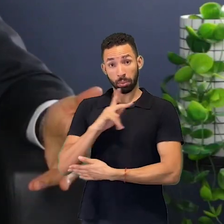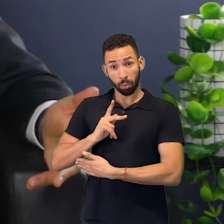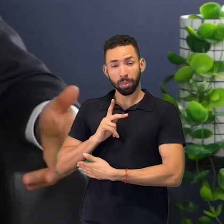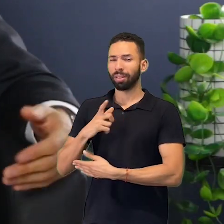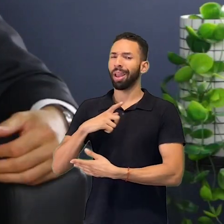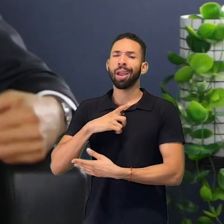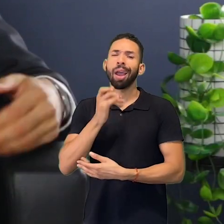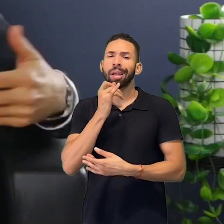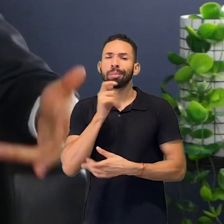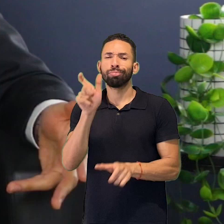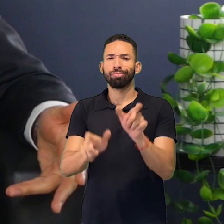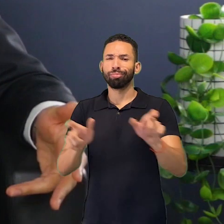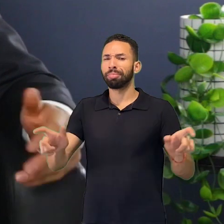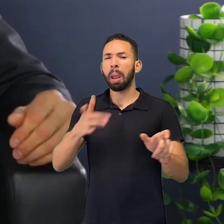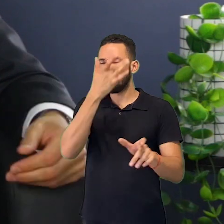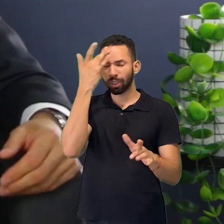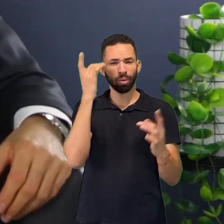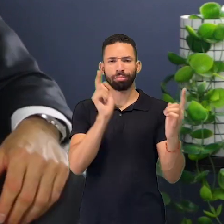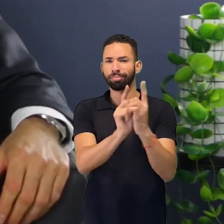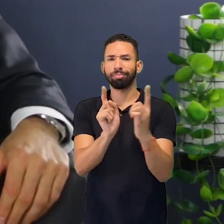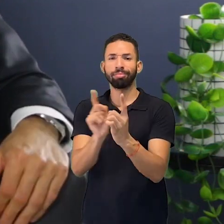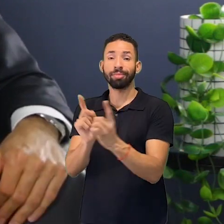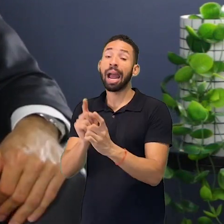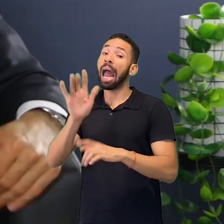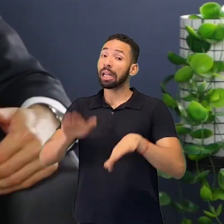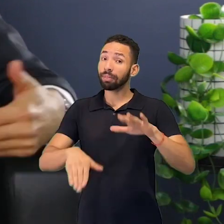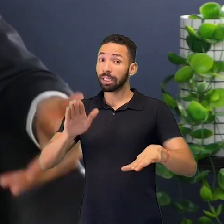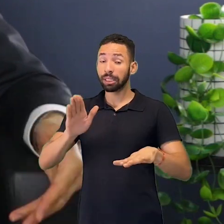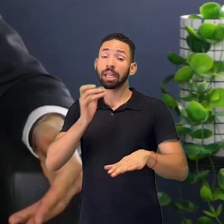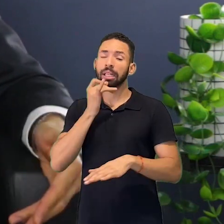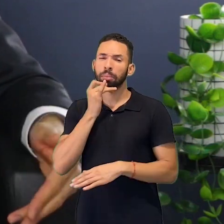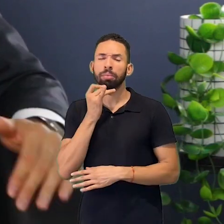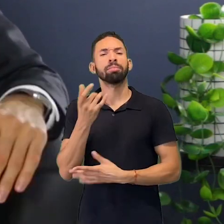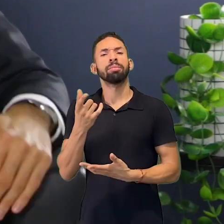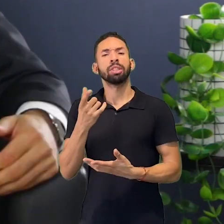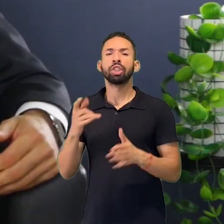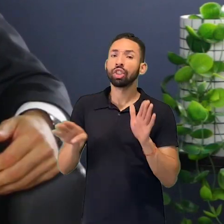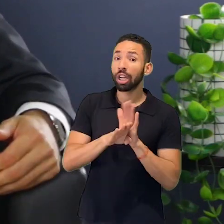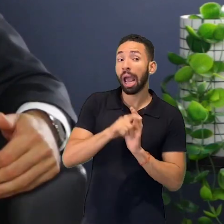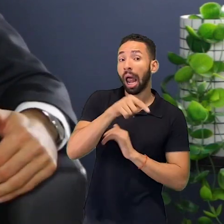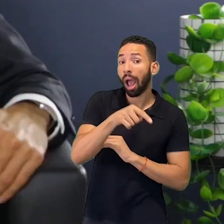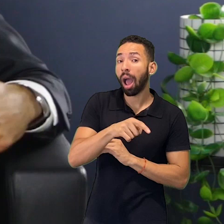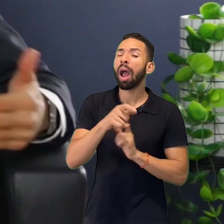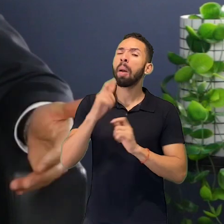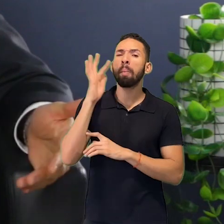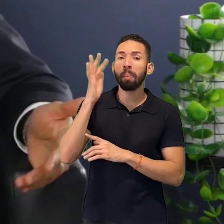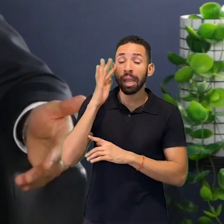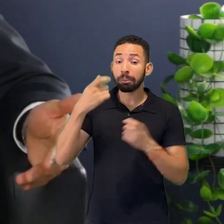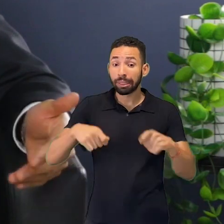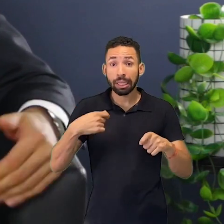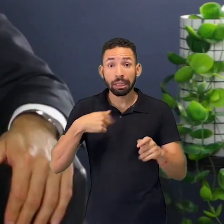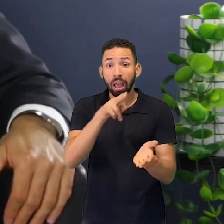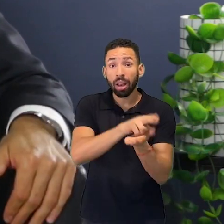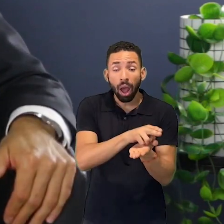Defensoria nós temos muitos exemplos de pessoas que muitas vezes chegam lá com a ideia de